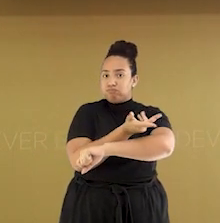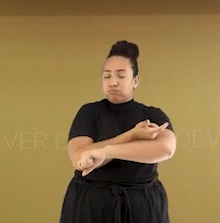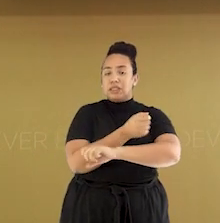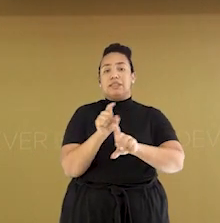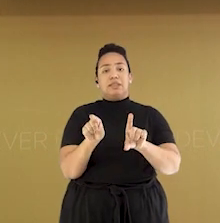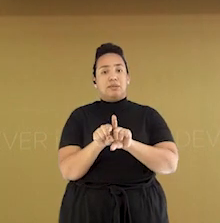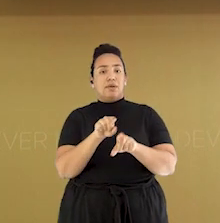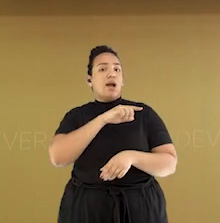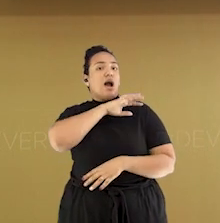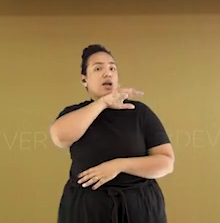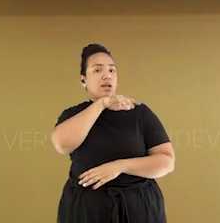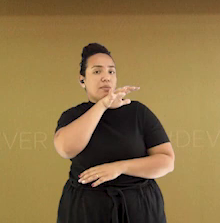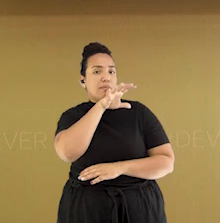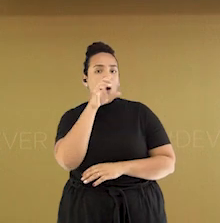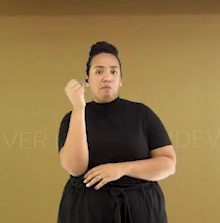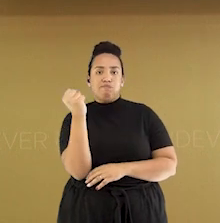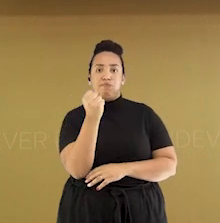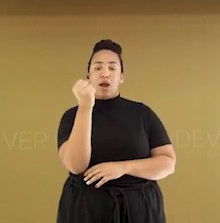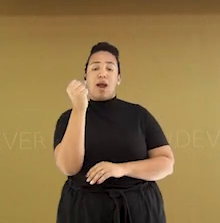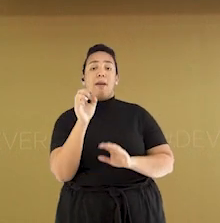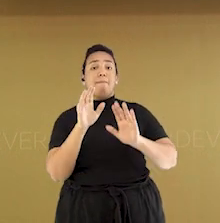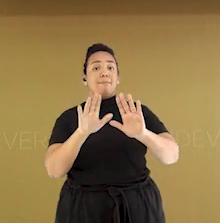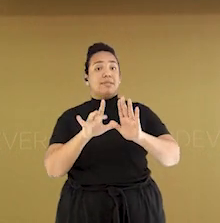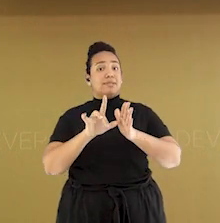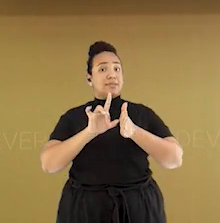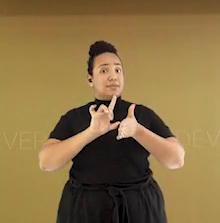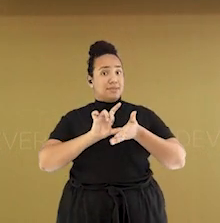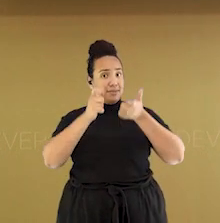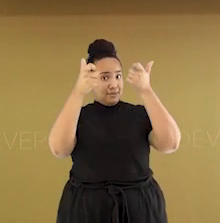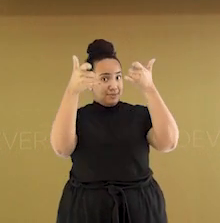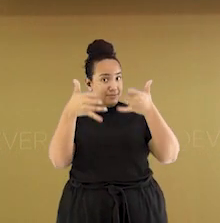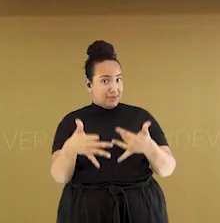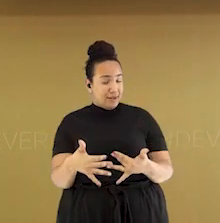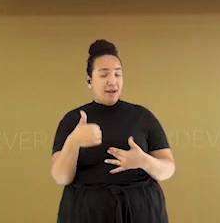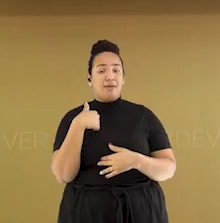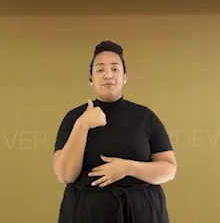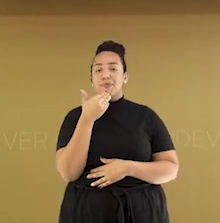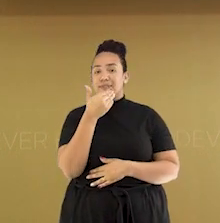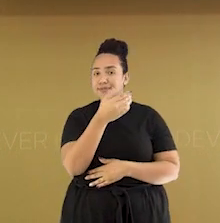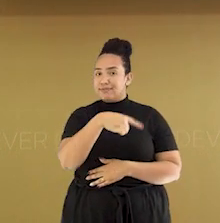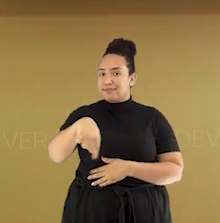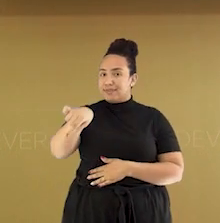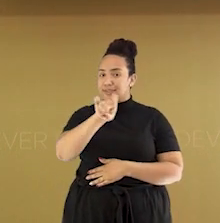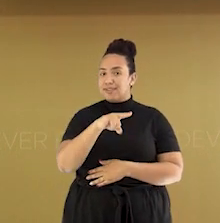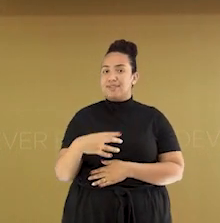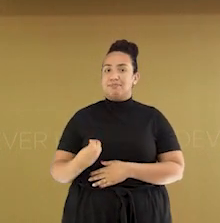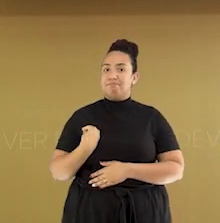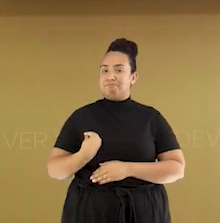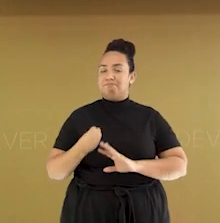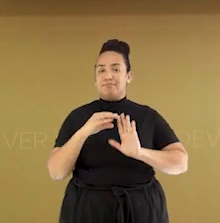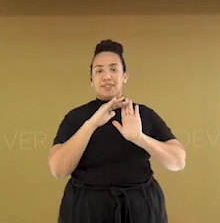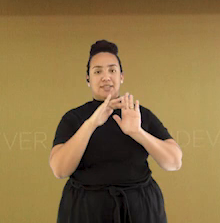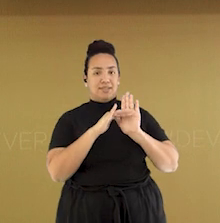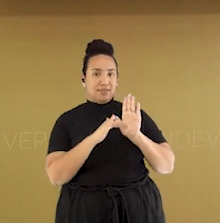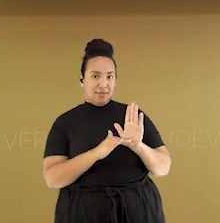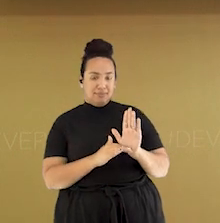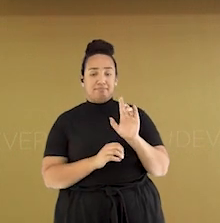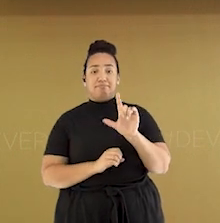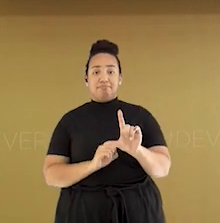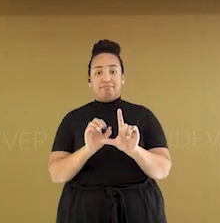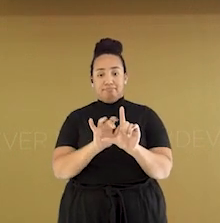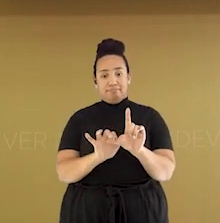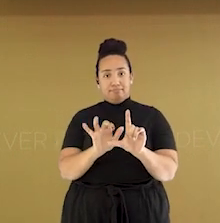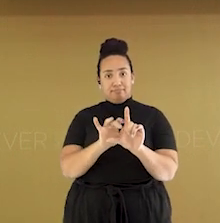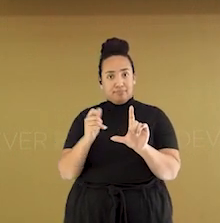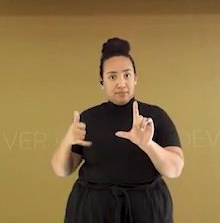antes de falar mais sobre isso, eu peço para que você marque a sua presença. Você pode fazer isso apontando a câmera do seu celular para o QR Code